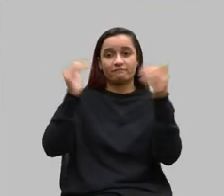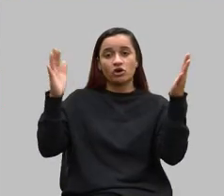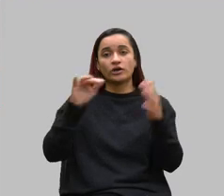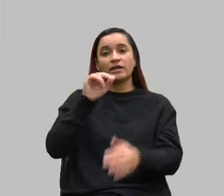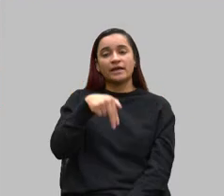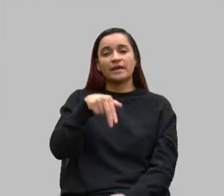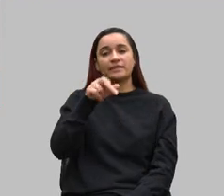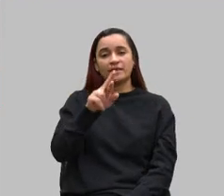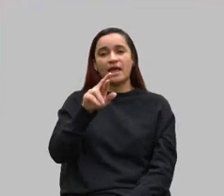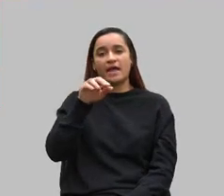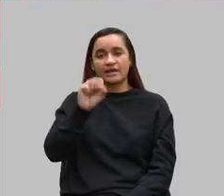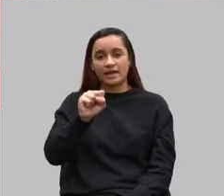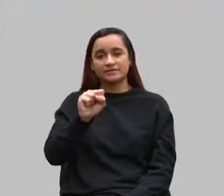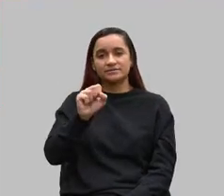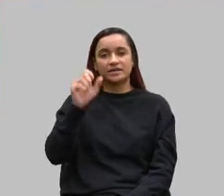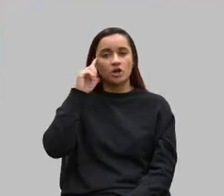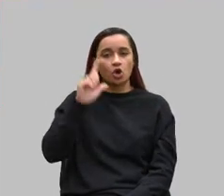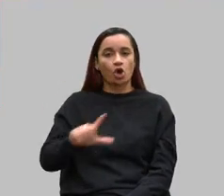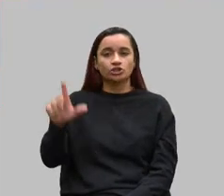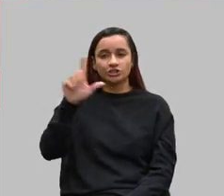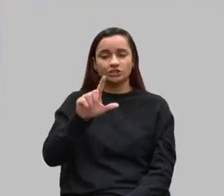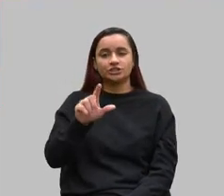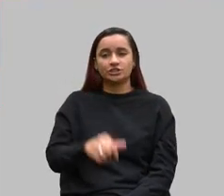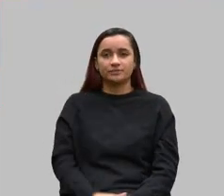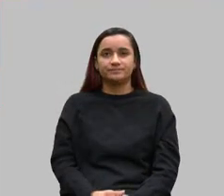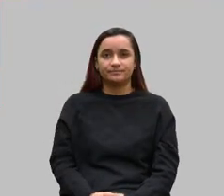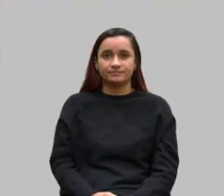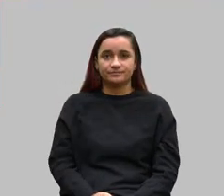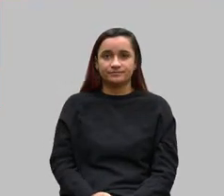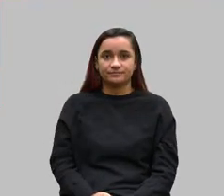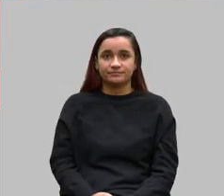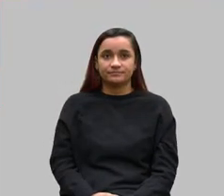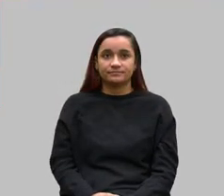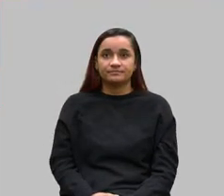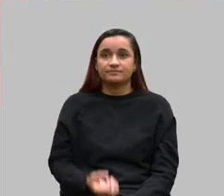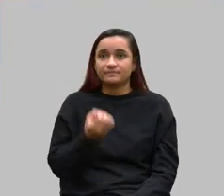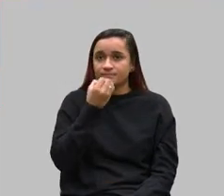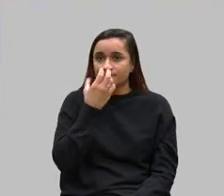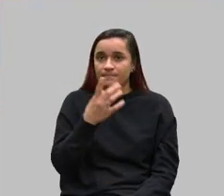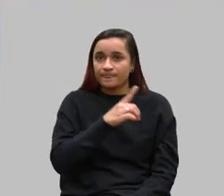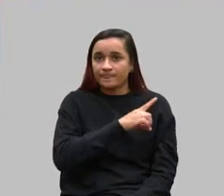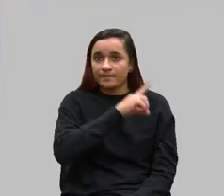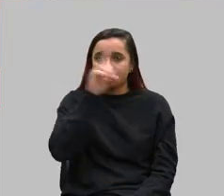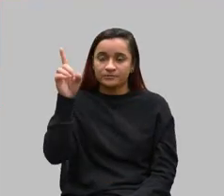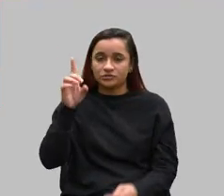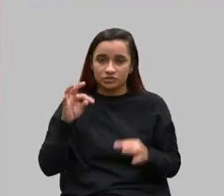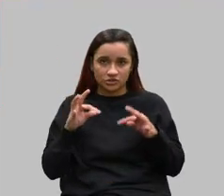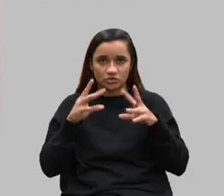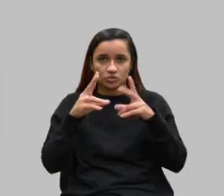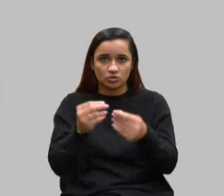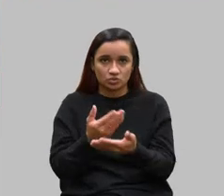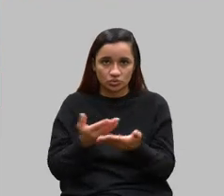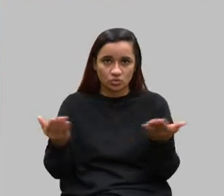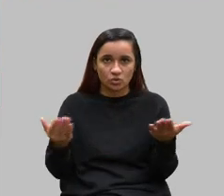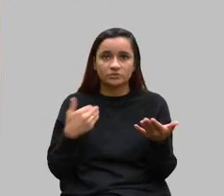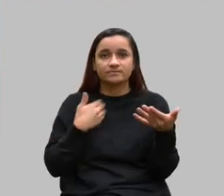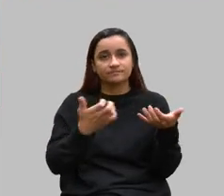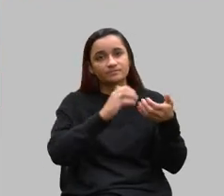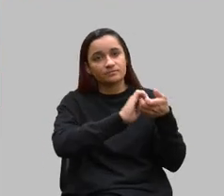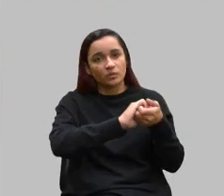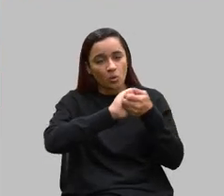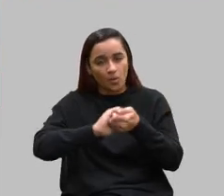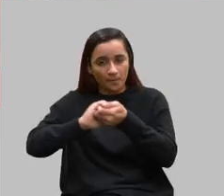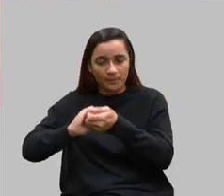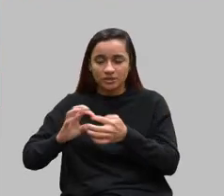logística sa Bom dia a todas e todos Saúdo todas as autoridades presentes